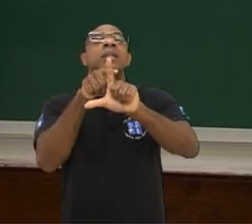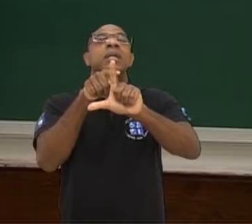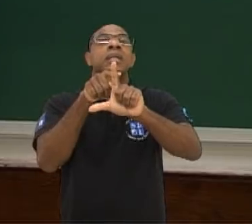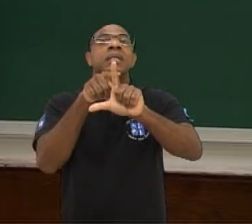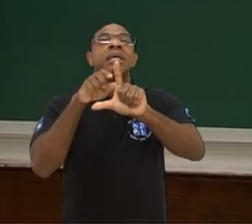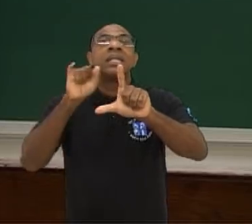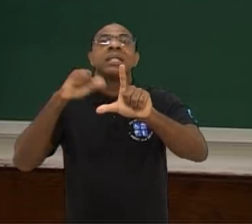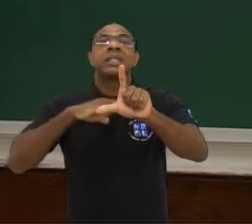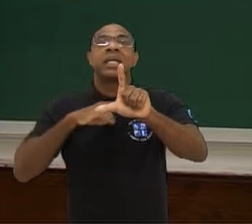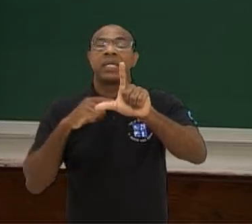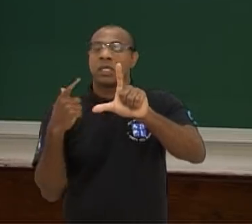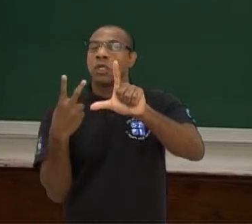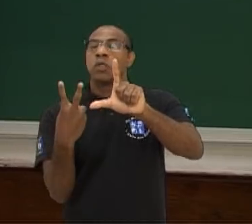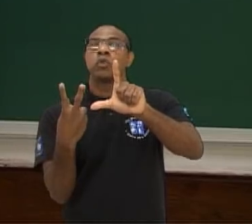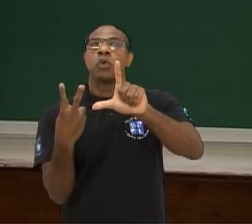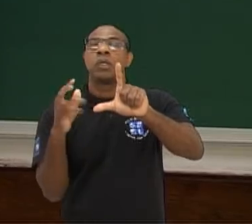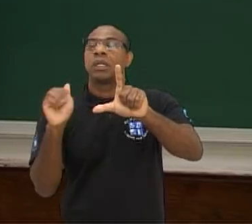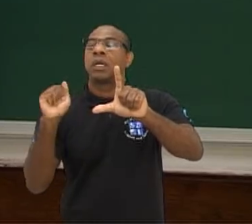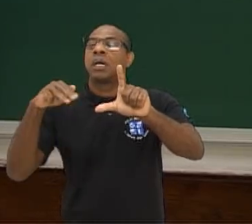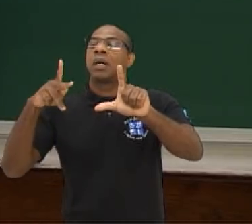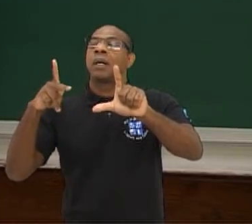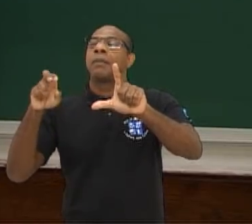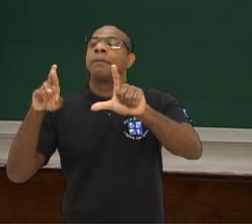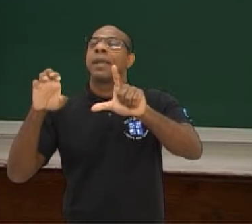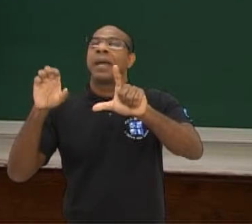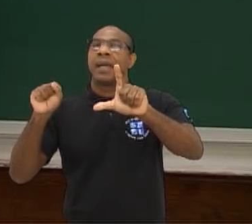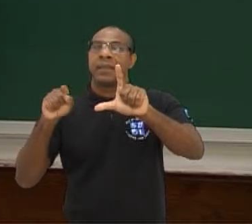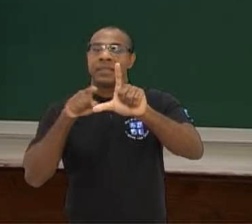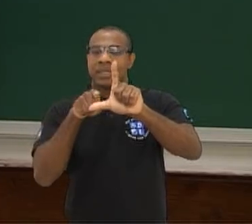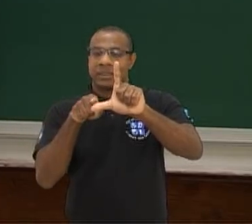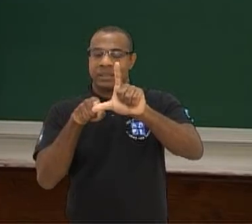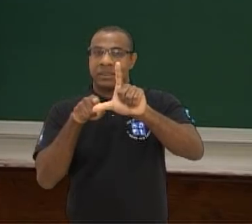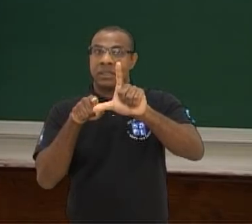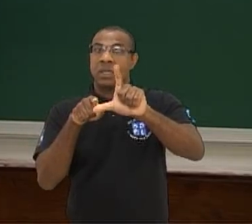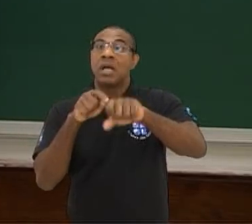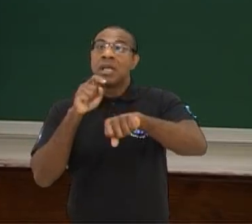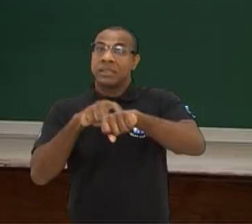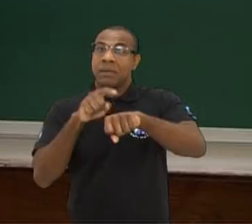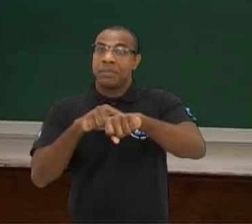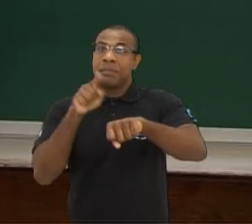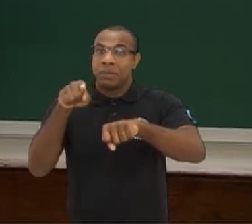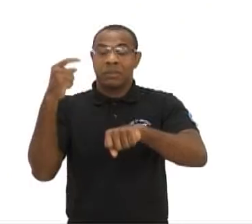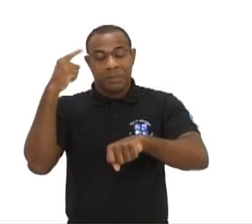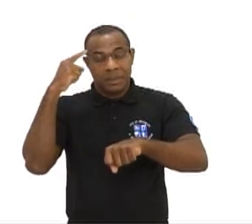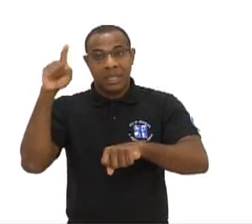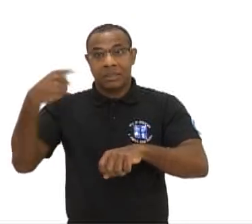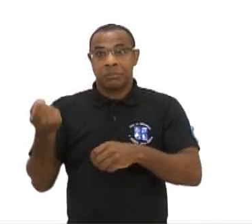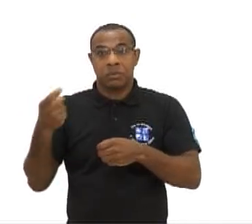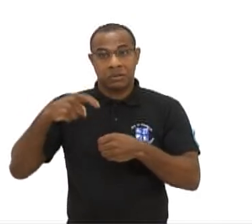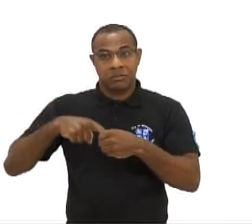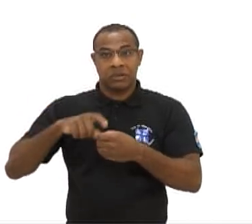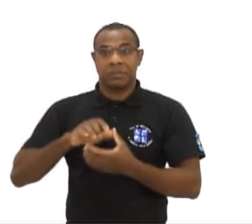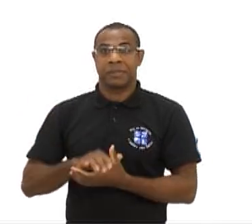eu tenho 2 amperes aqui? Um tempinho para vocês pensarem e a gente já retorna.